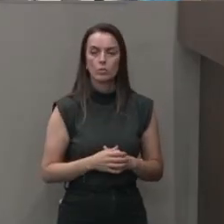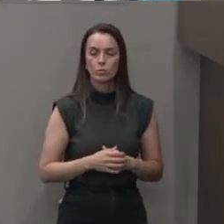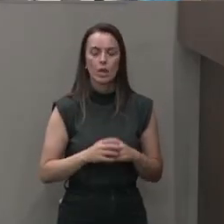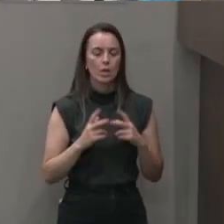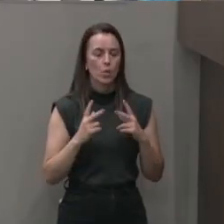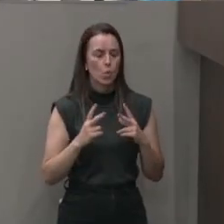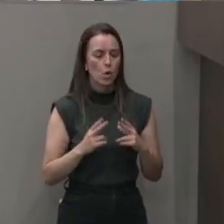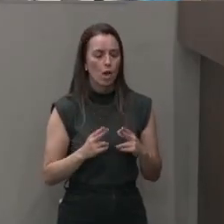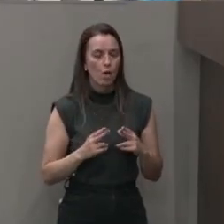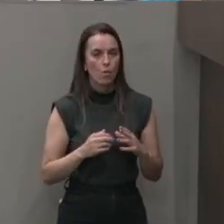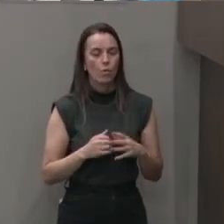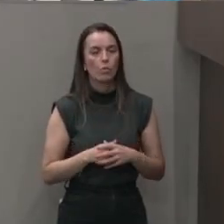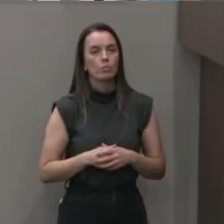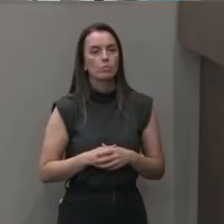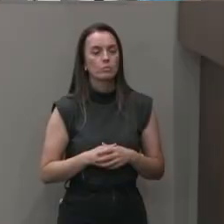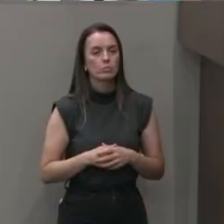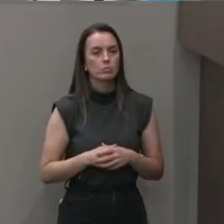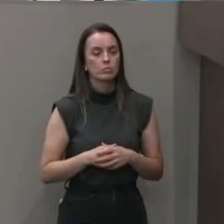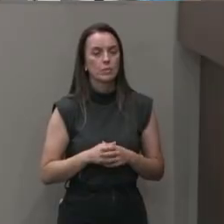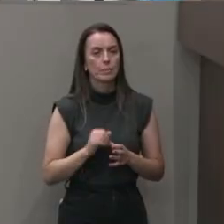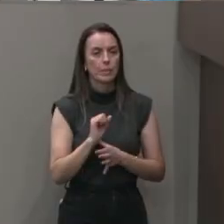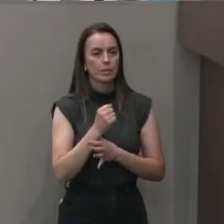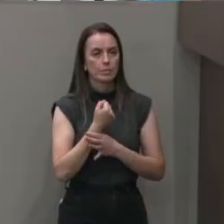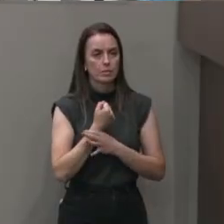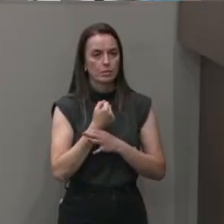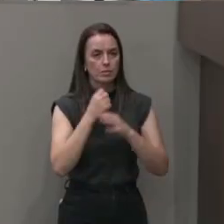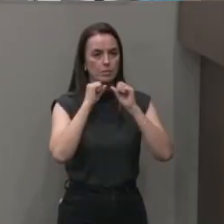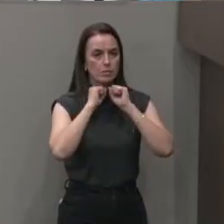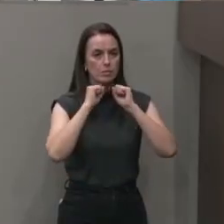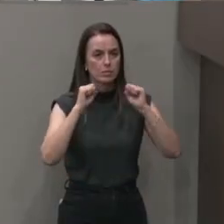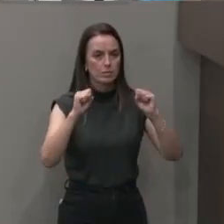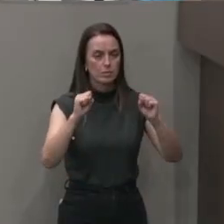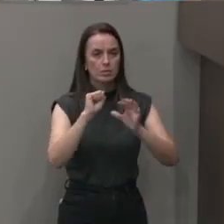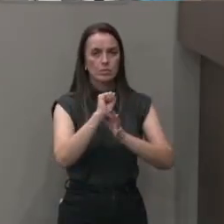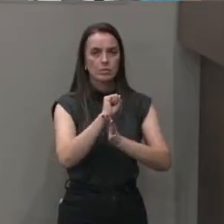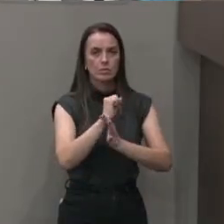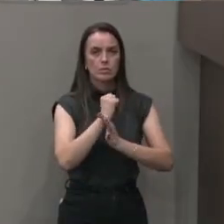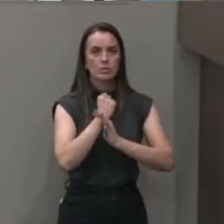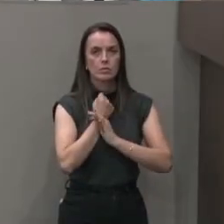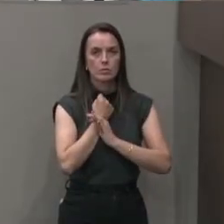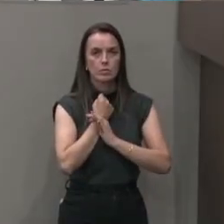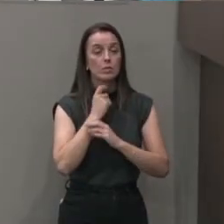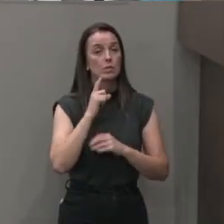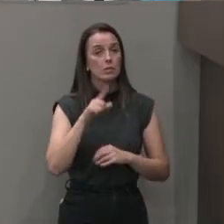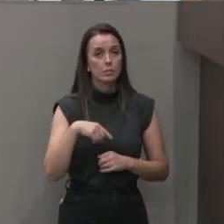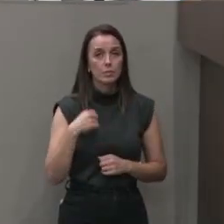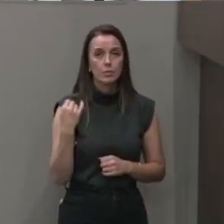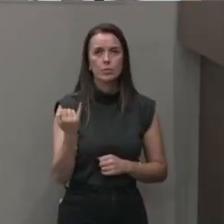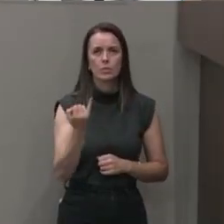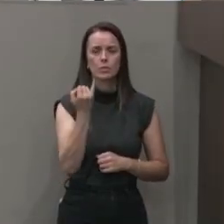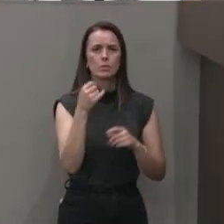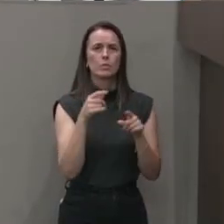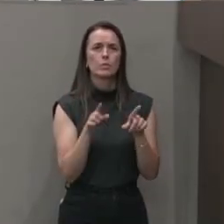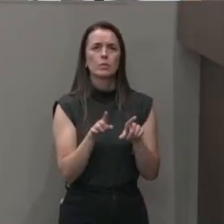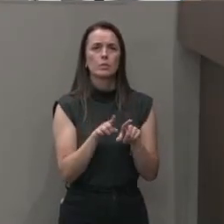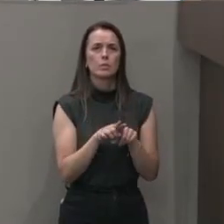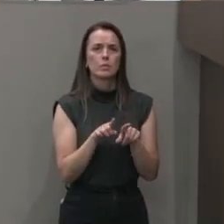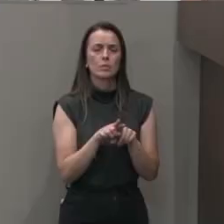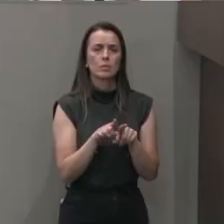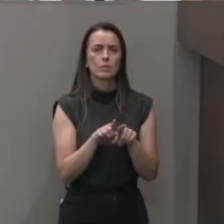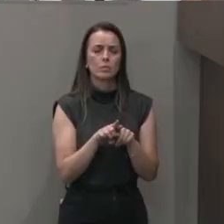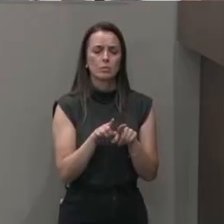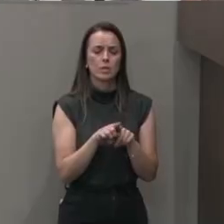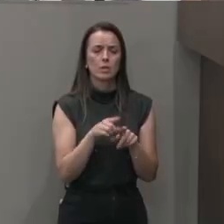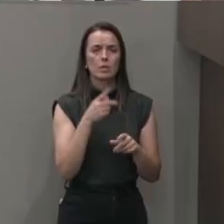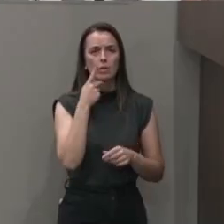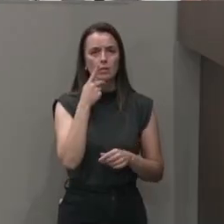que entende que pertence à Secretaria de Segurança, tá? Seu resumo básico. E é muito importante também ressaltar e salientar que eu não